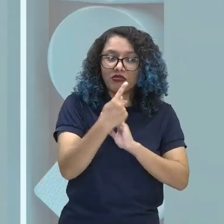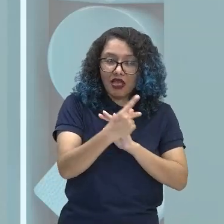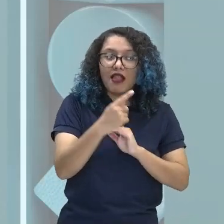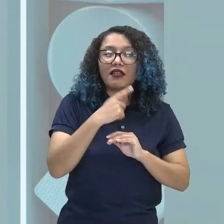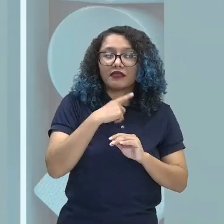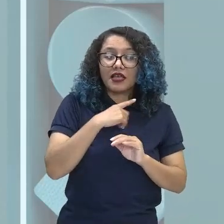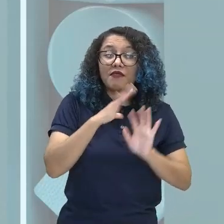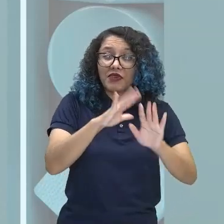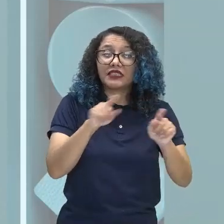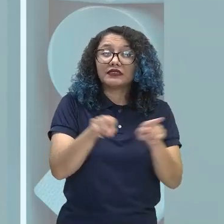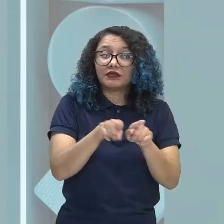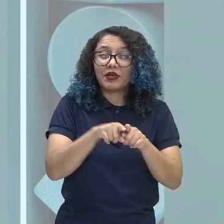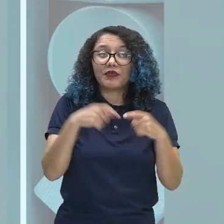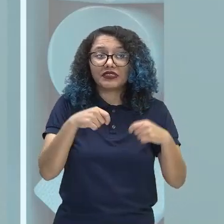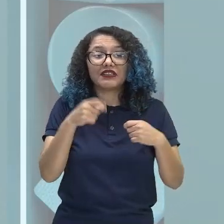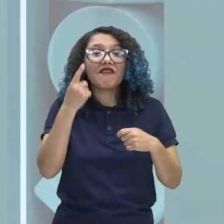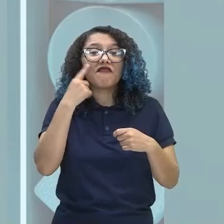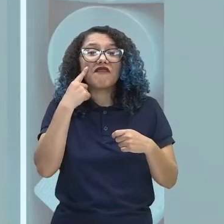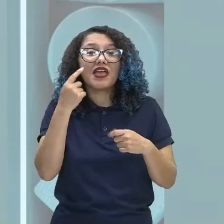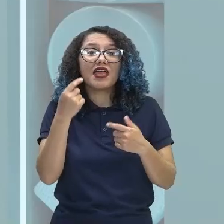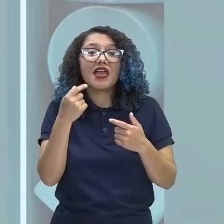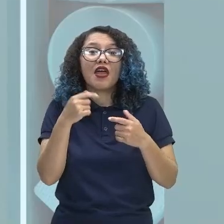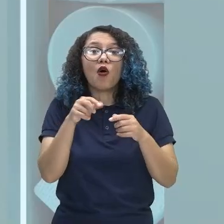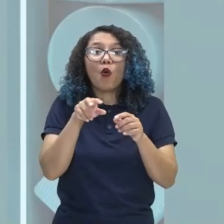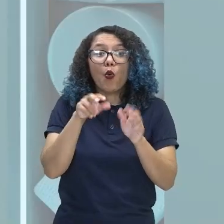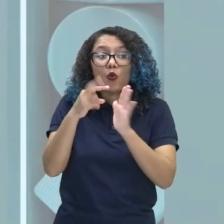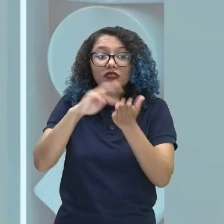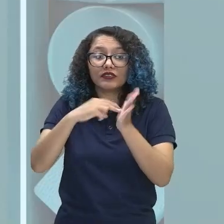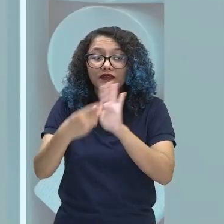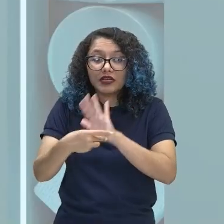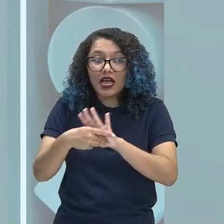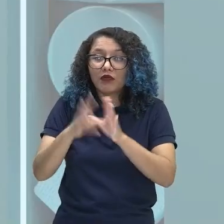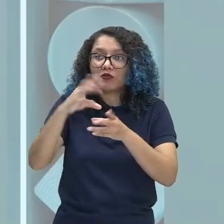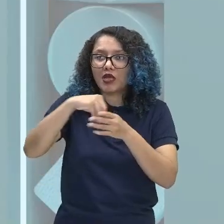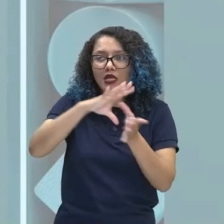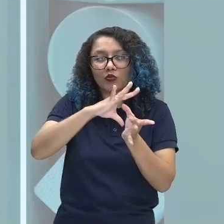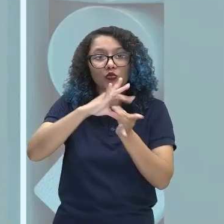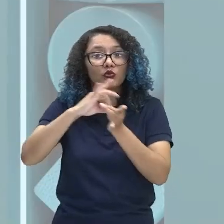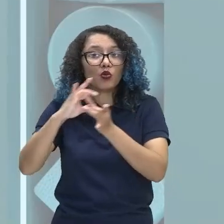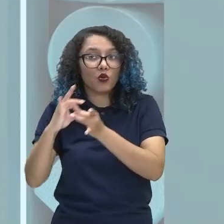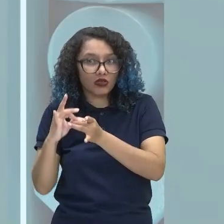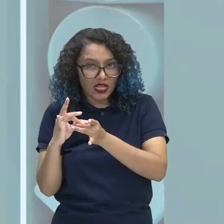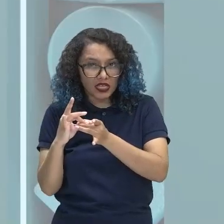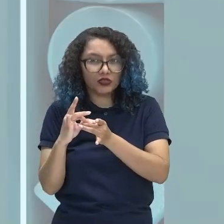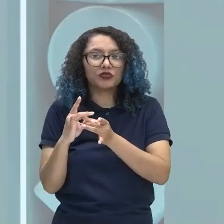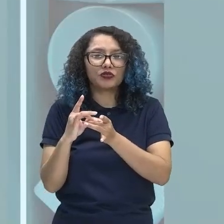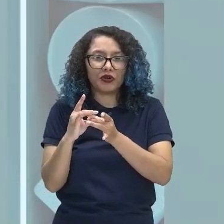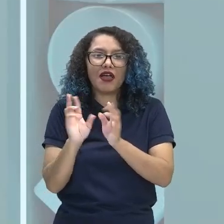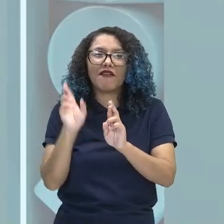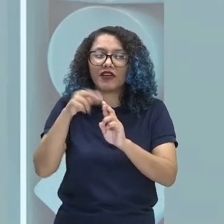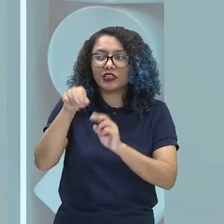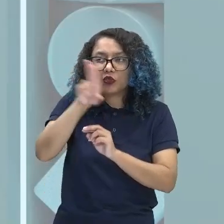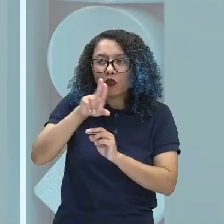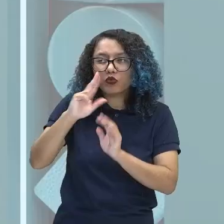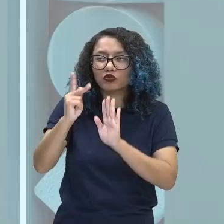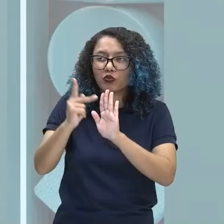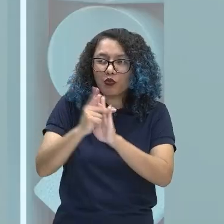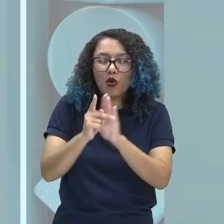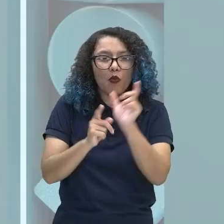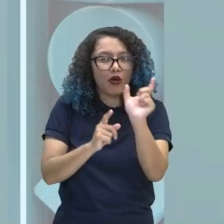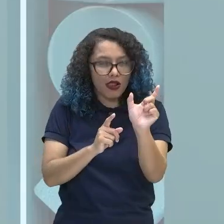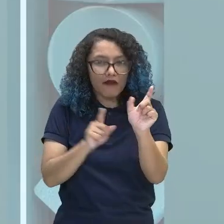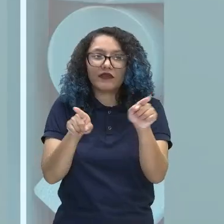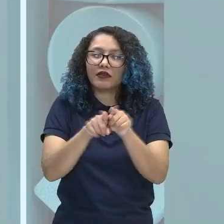outro ângulo, né? Ter essas outras percepções a respeito do uso da palavra. Então, por isso,